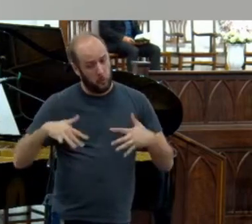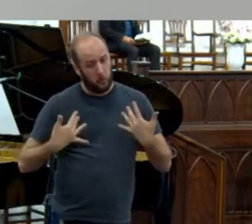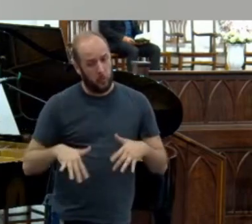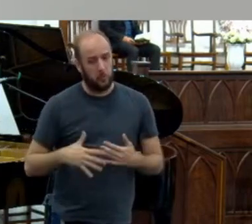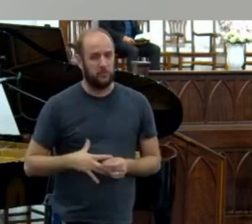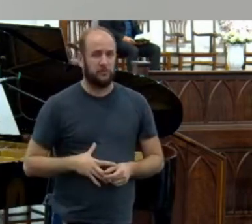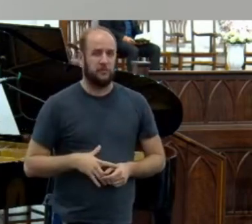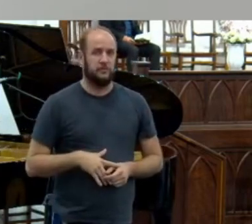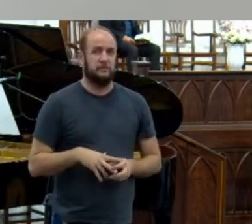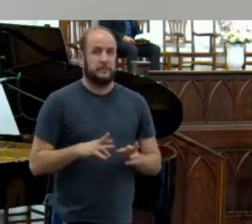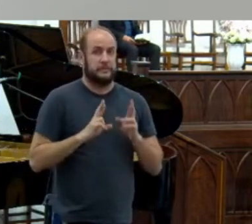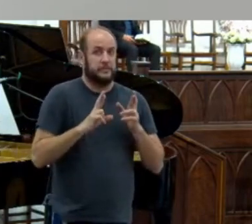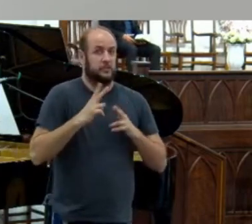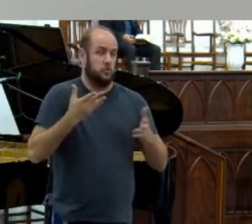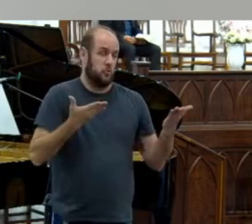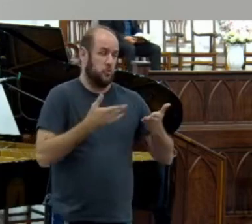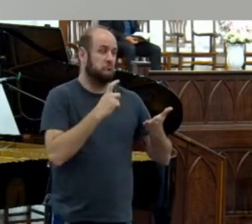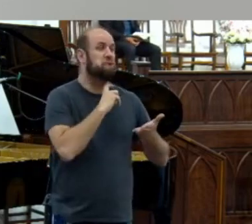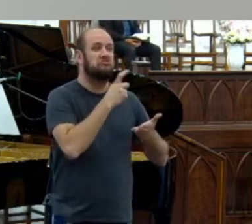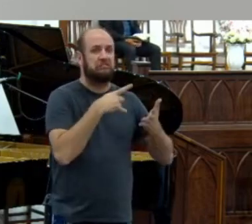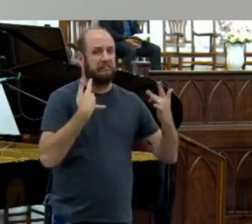ai.